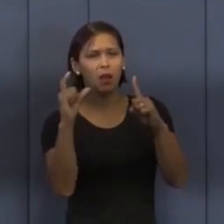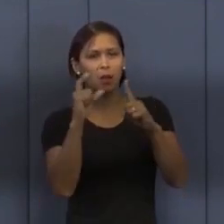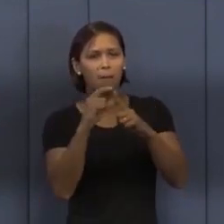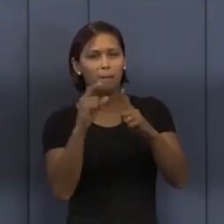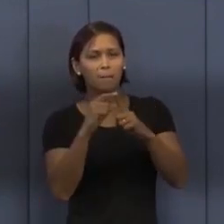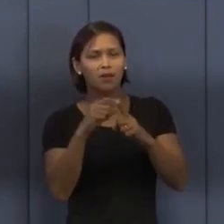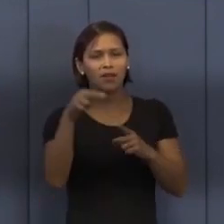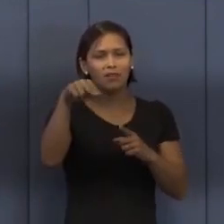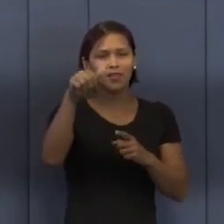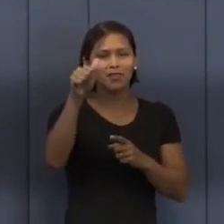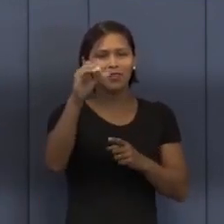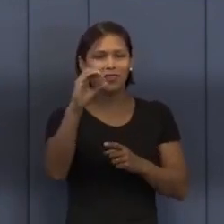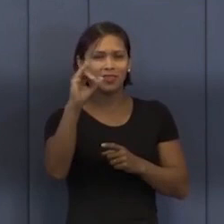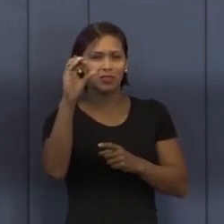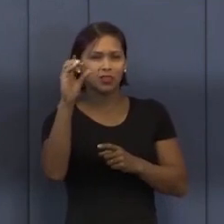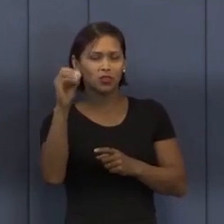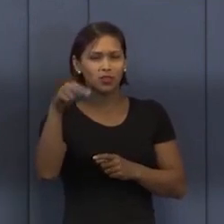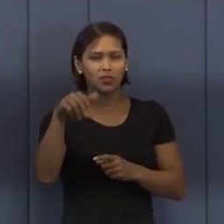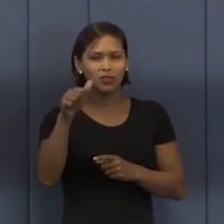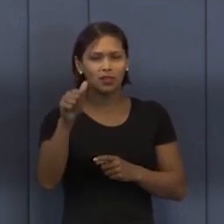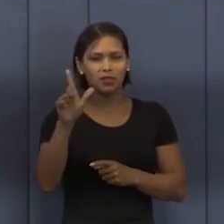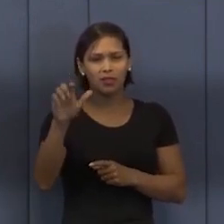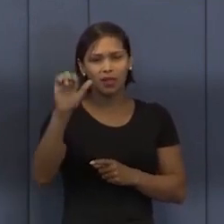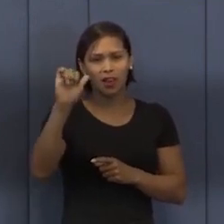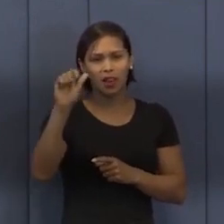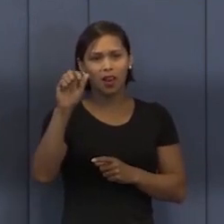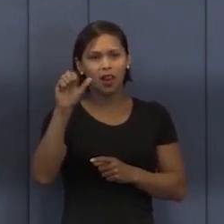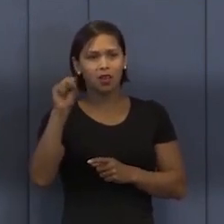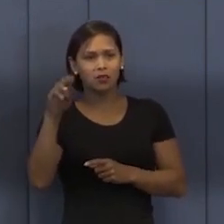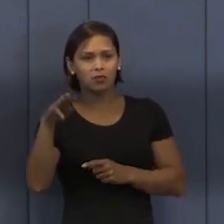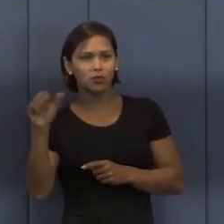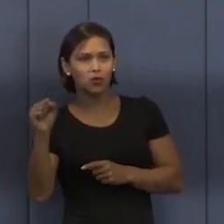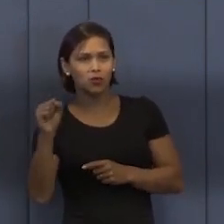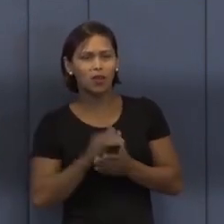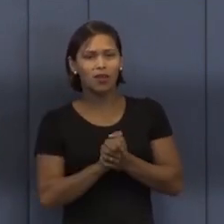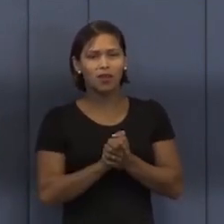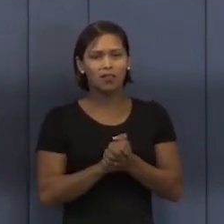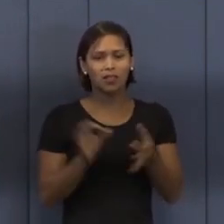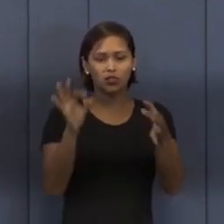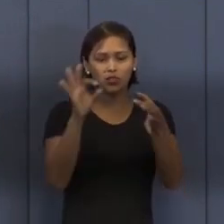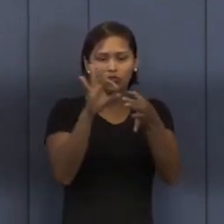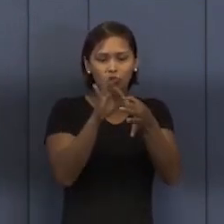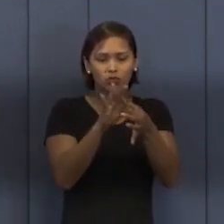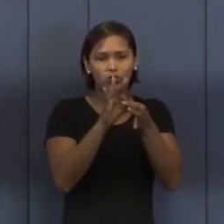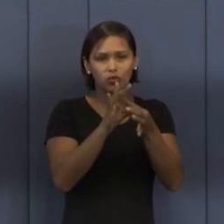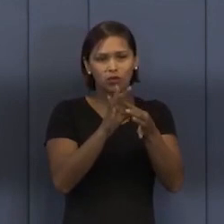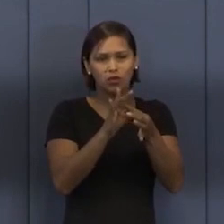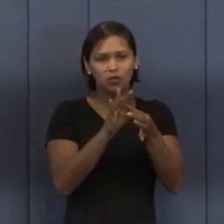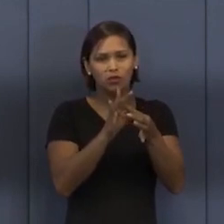A palavra nacionalismo, ela é cognata. Em português, o cognato é a palavra que